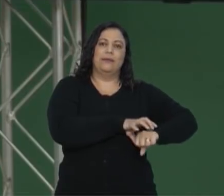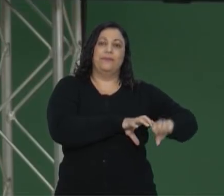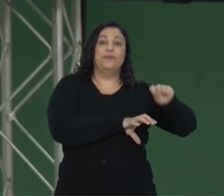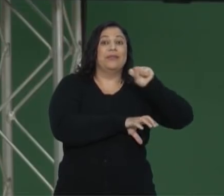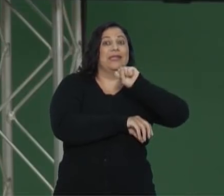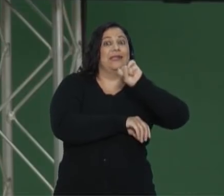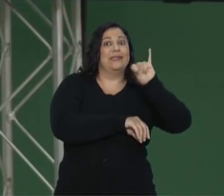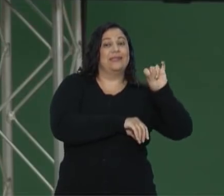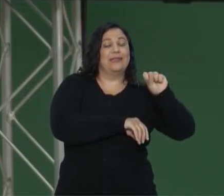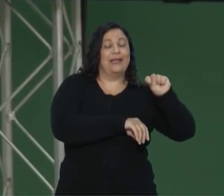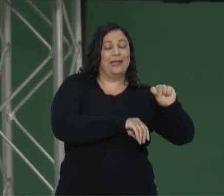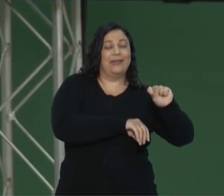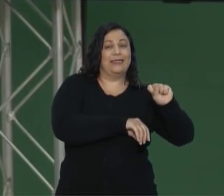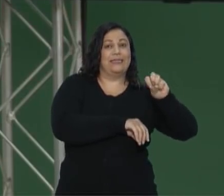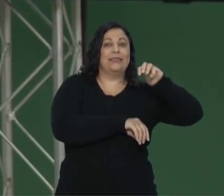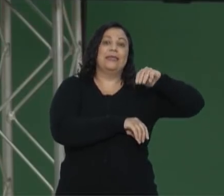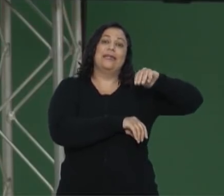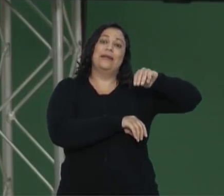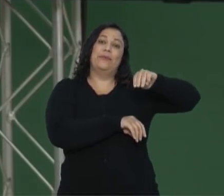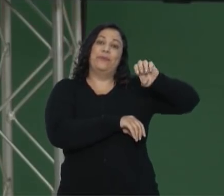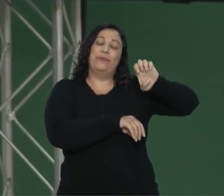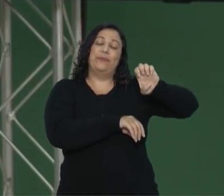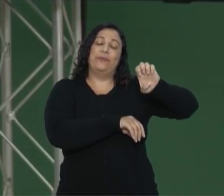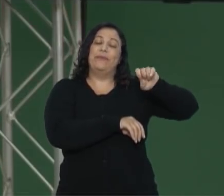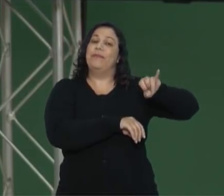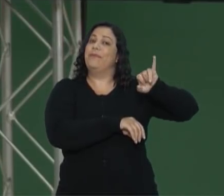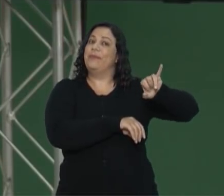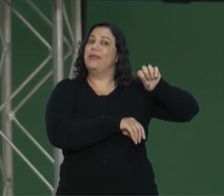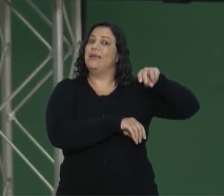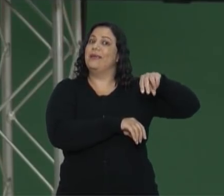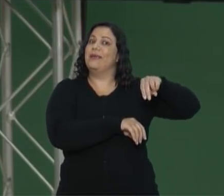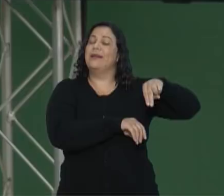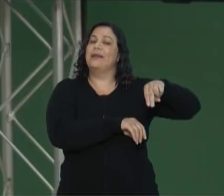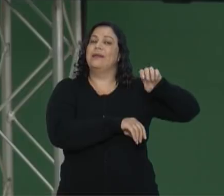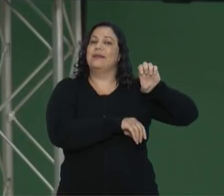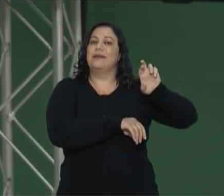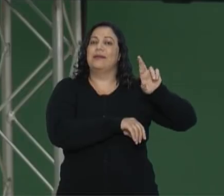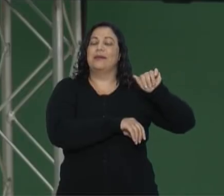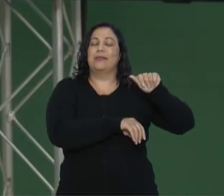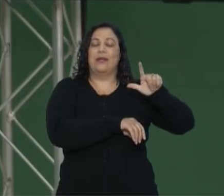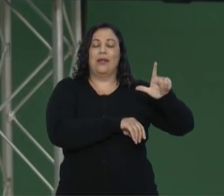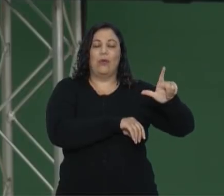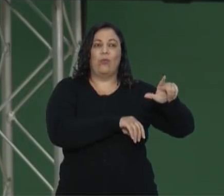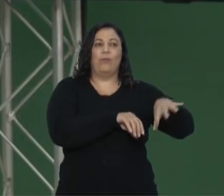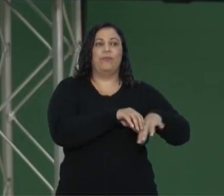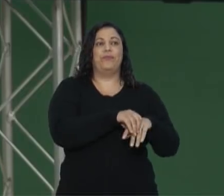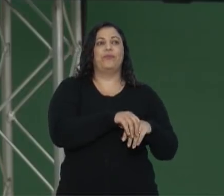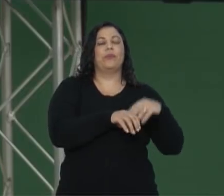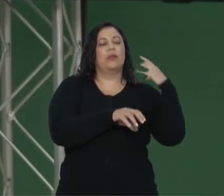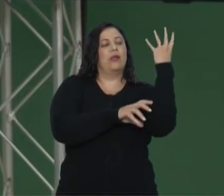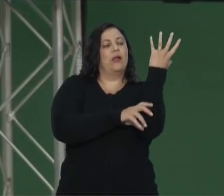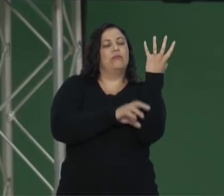minerais. A folha pega da natureza